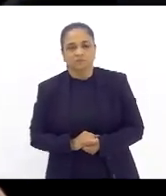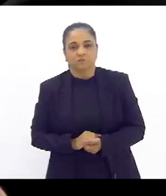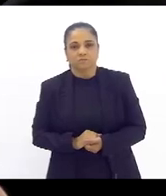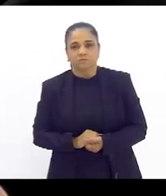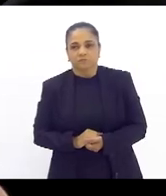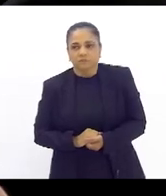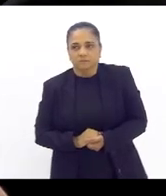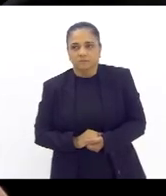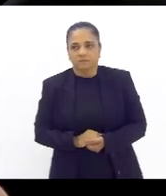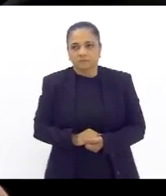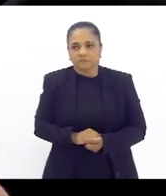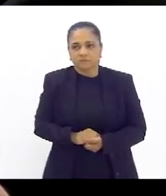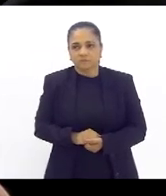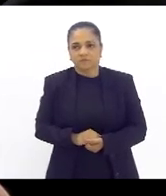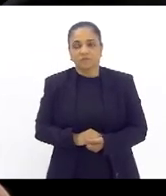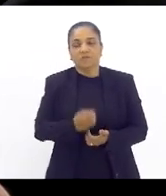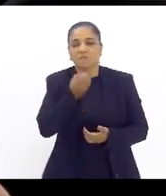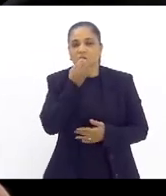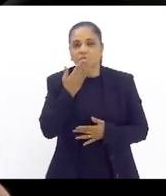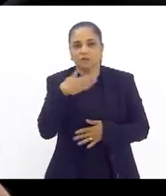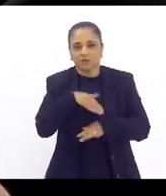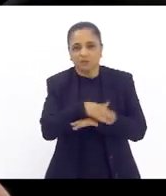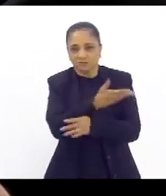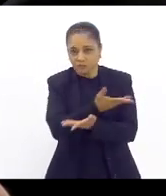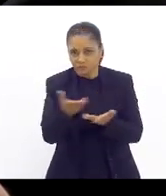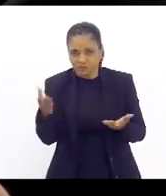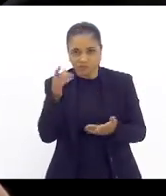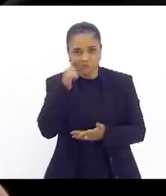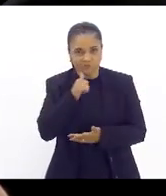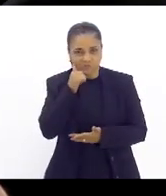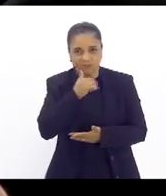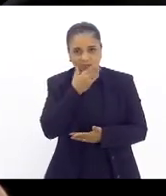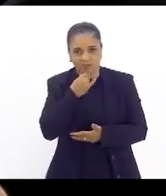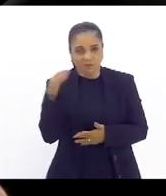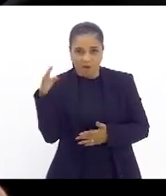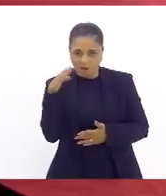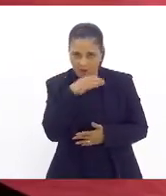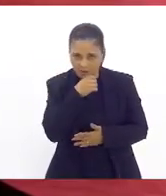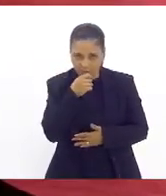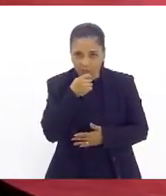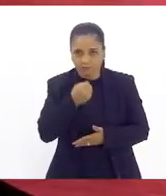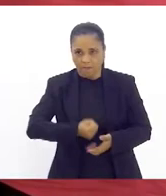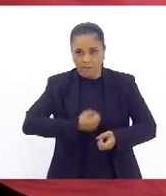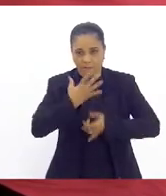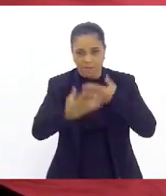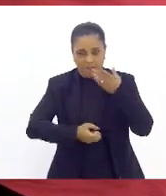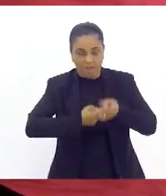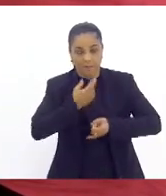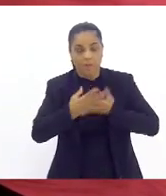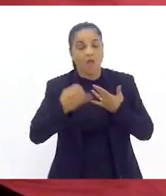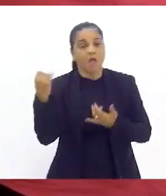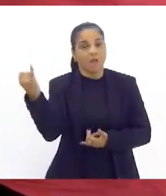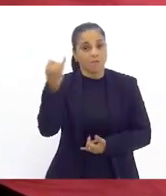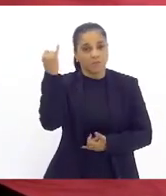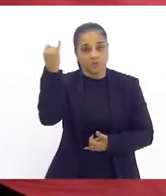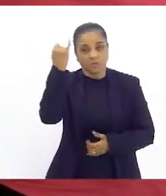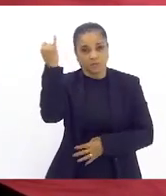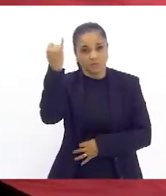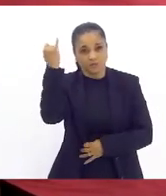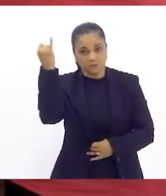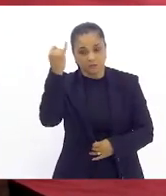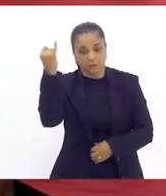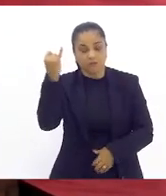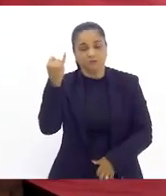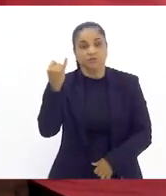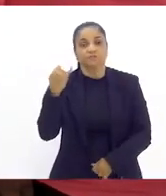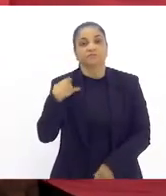Boa noite a todas e a todos não vou receber muito você é bem rápido que eu acredito que essa cidade civil quer falar é importantíssimo a gente ter saudade